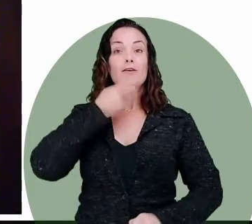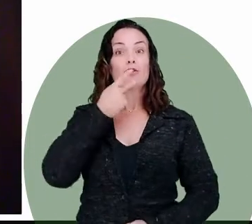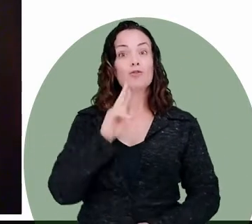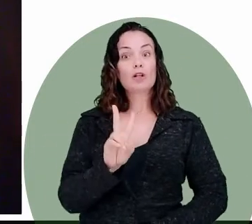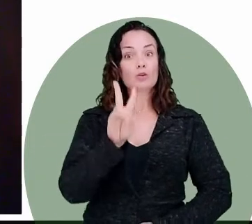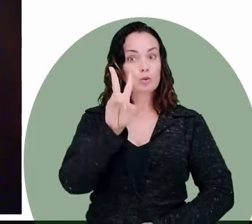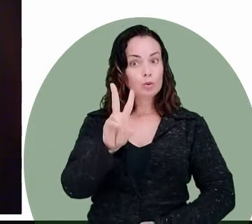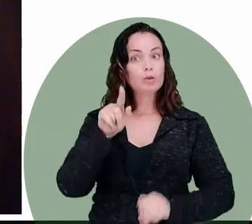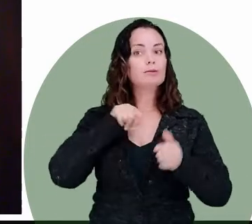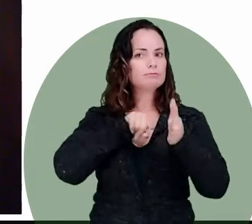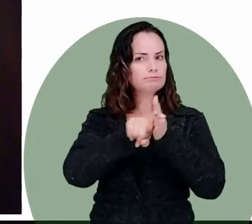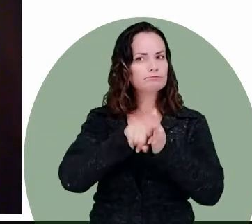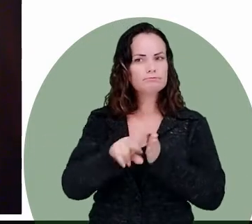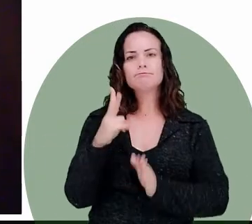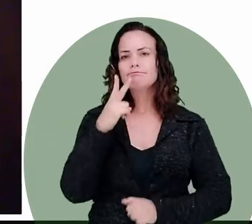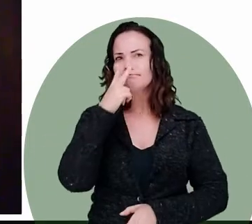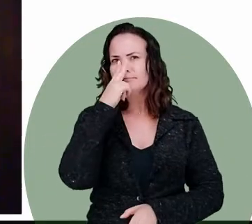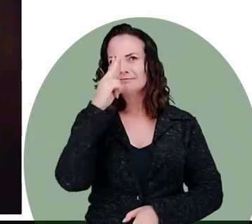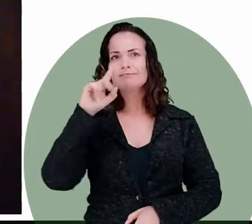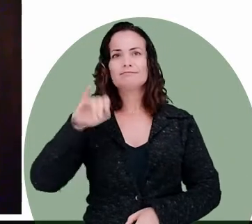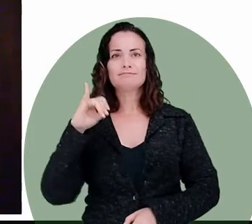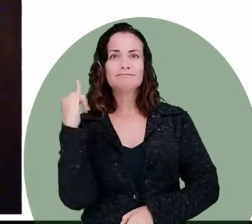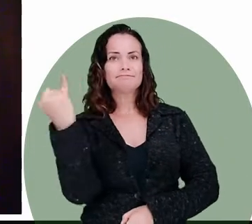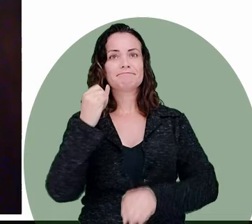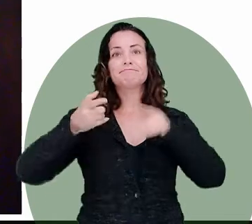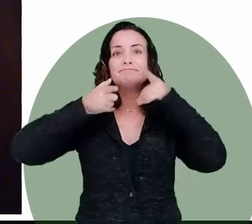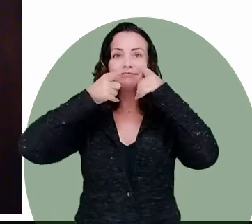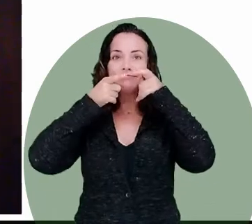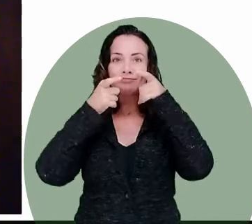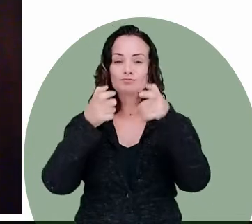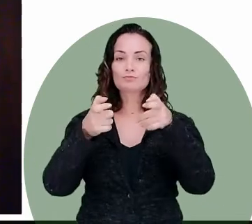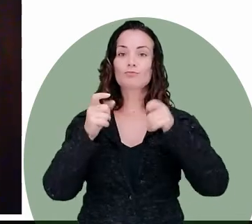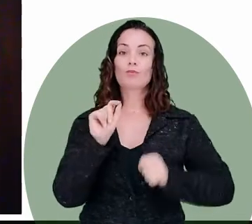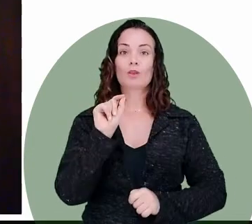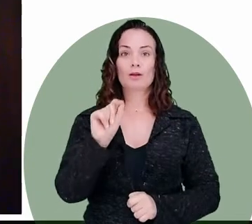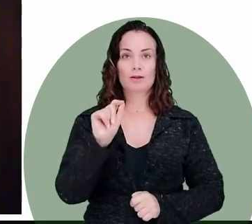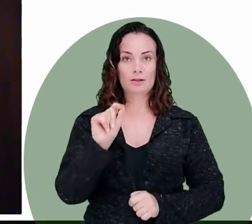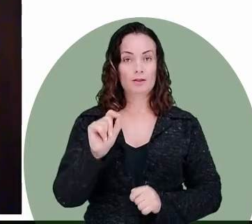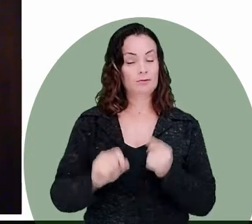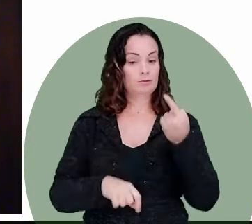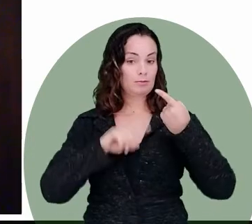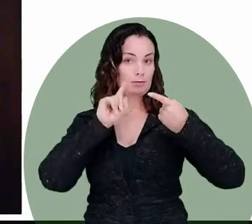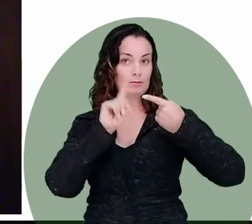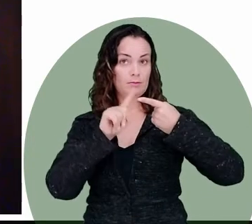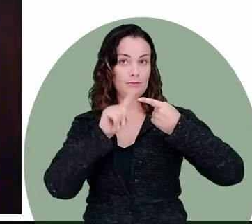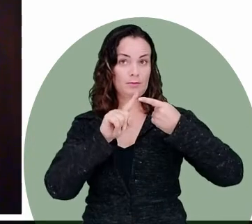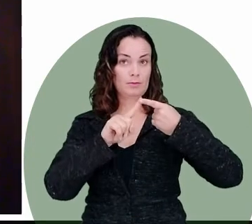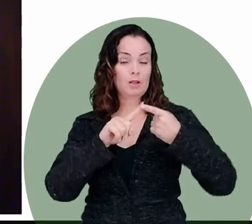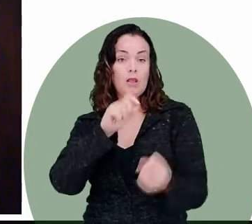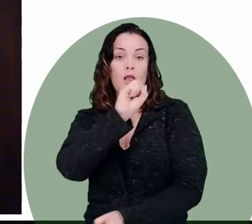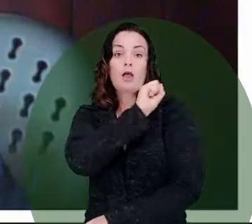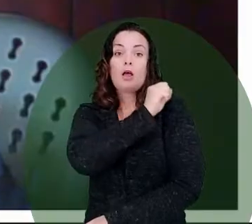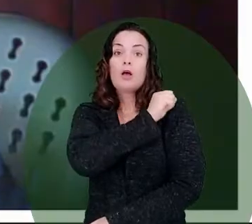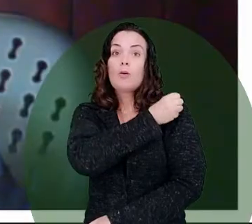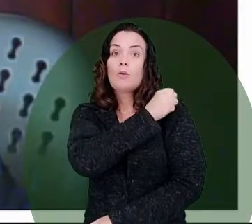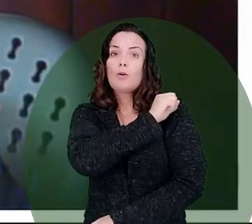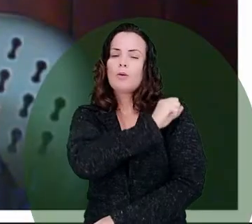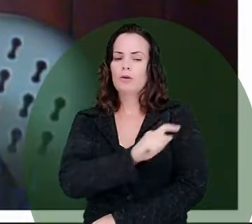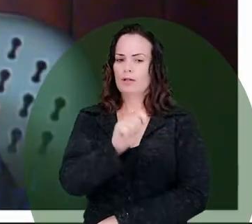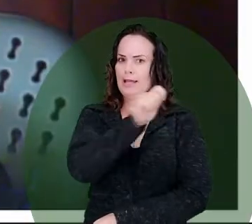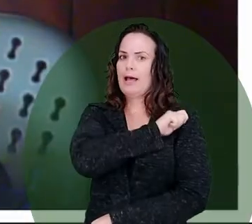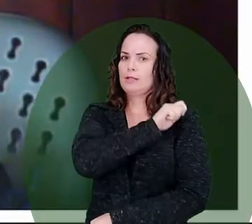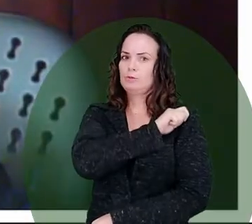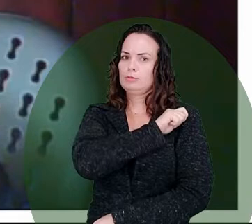duas pesquisas que eu acho que foram extremamente interessantes. Uma foi uma oitava série,